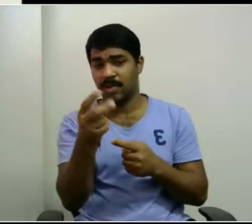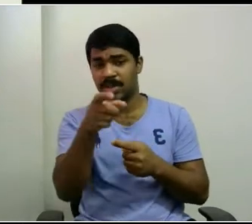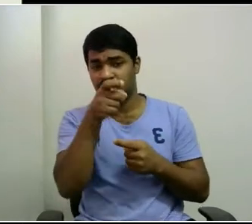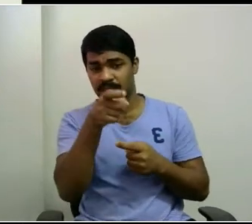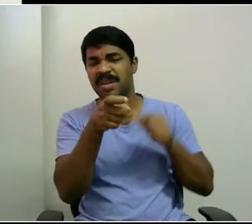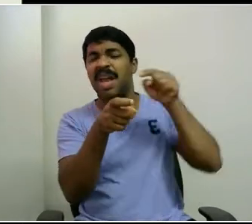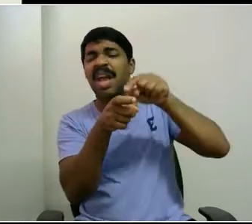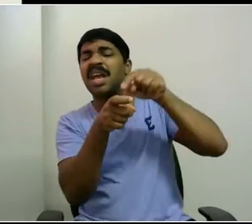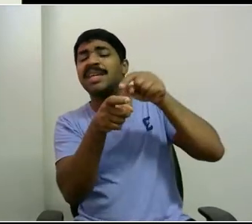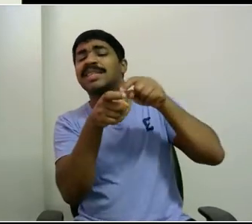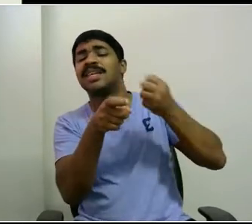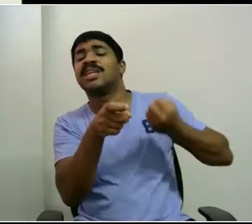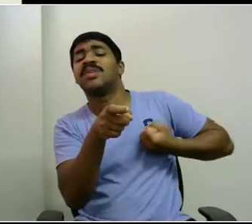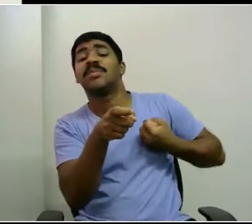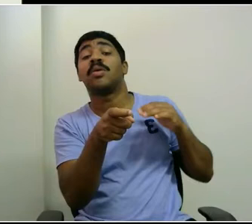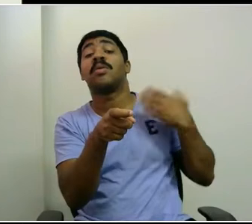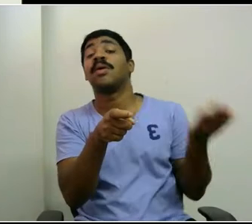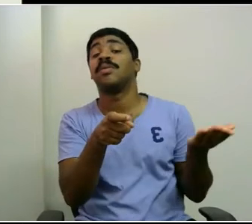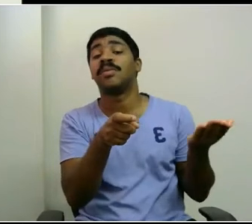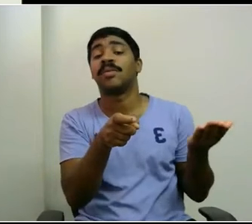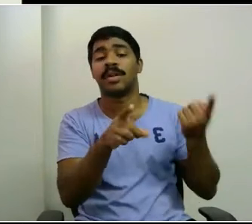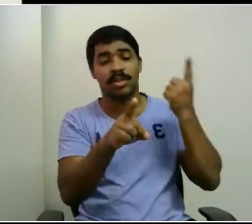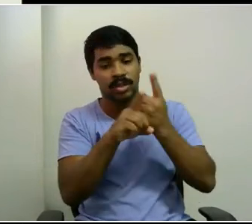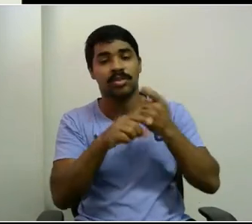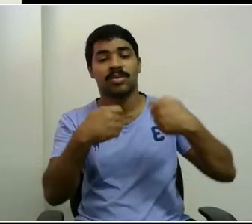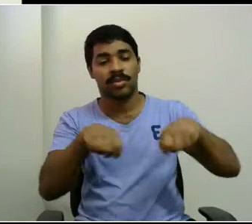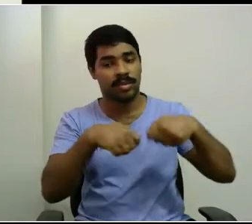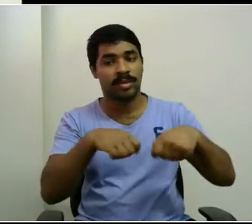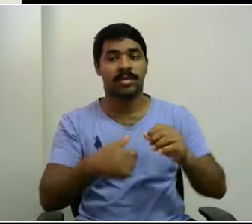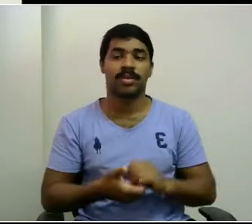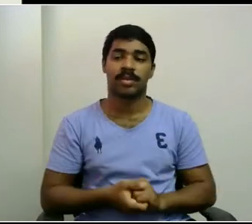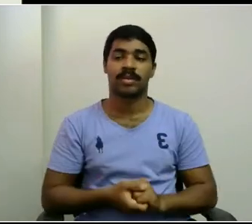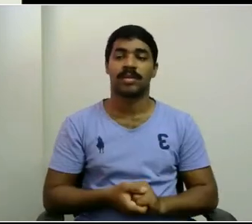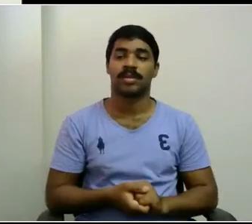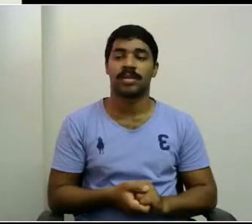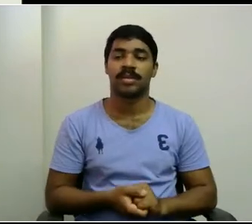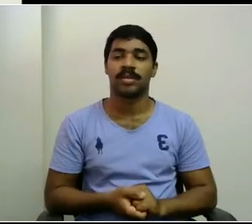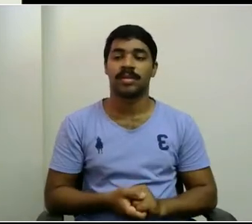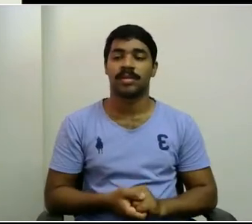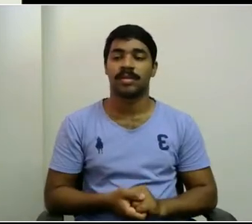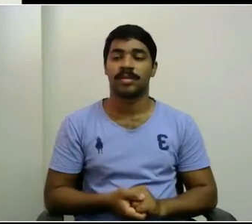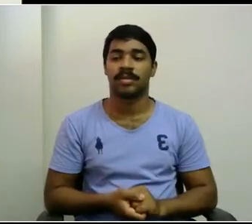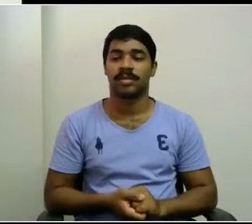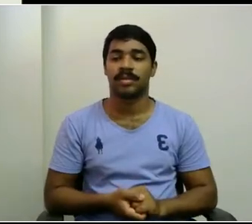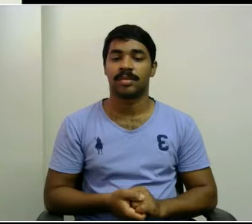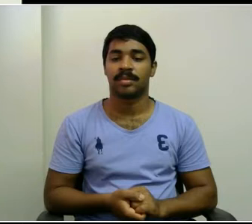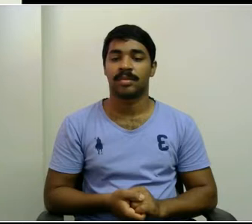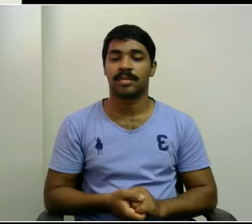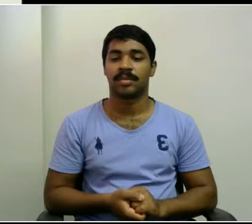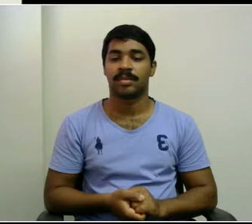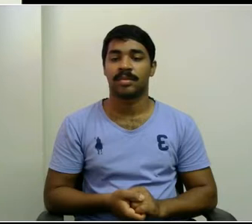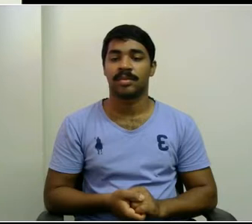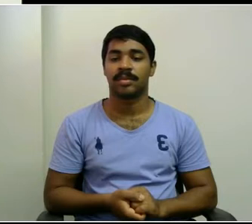estou só repetindo aqui ela aqui, menos 1 meio é maior que 0. Como eu quero descobrir o valor